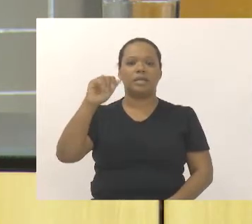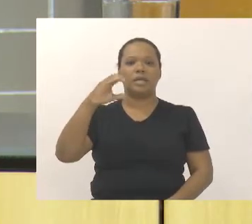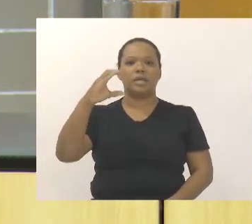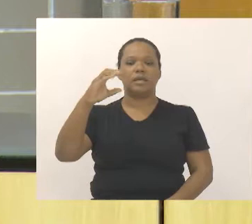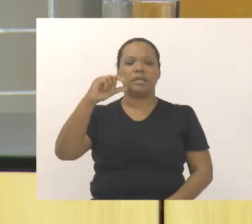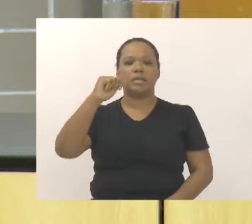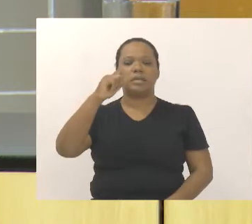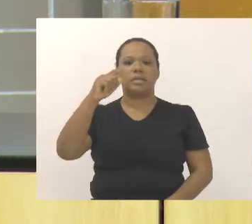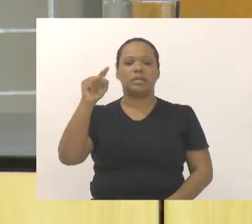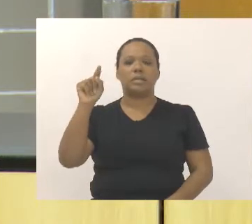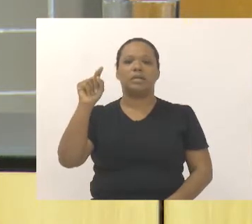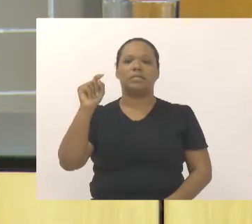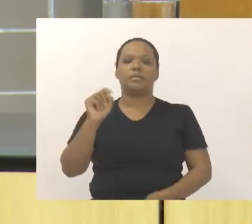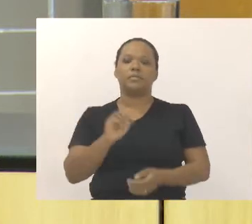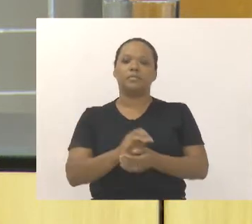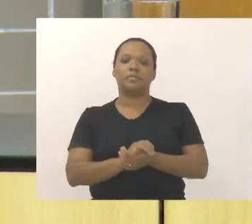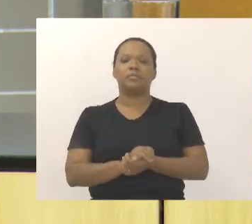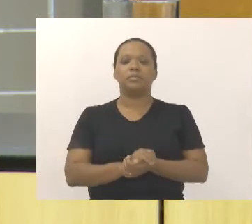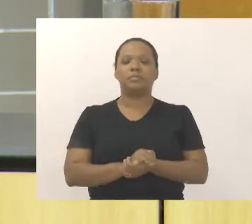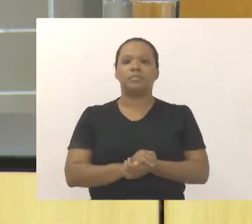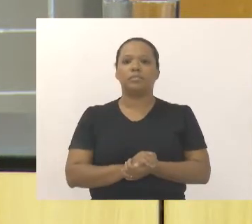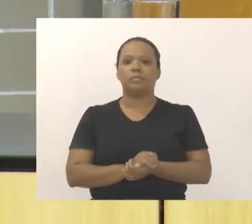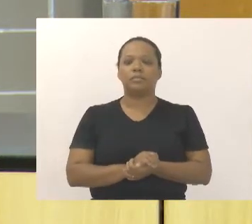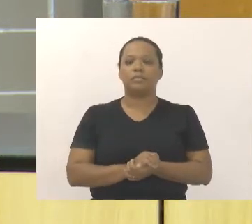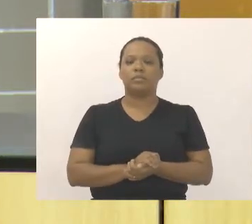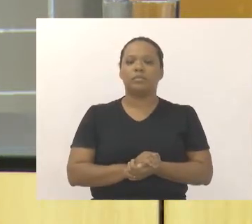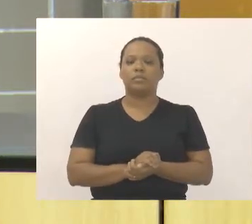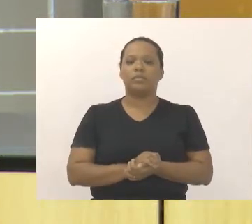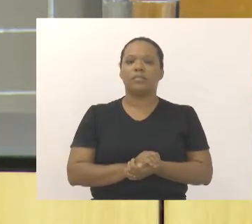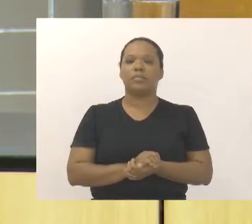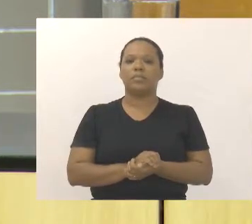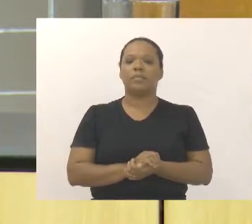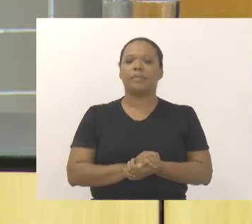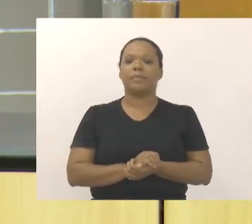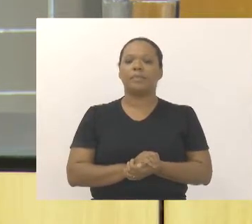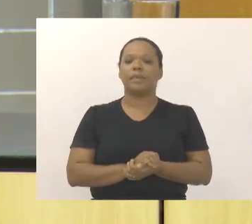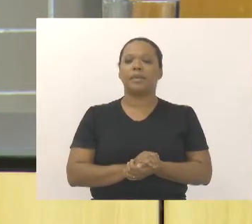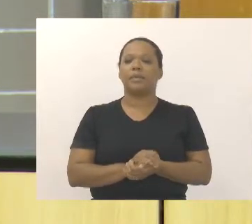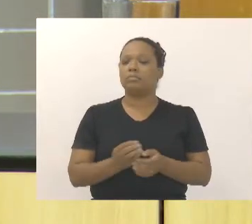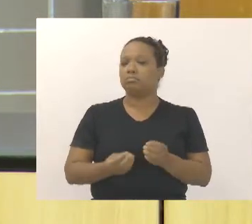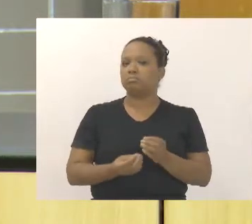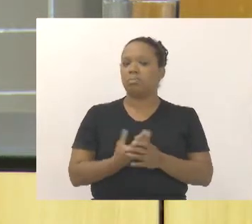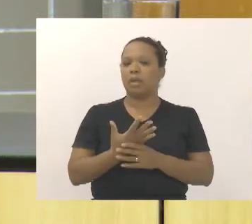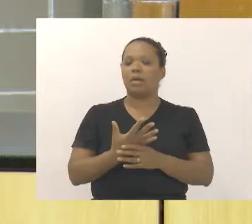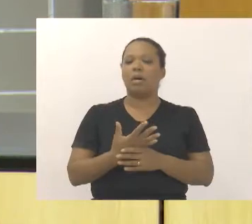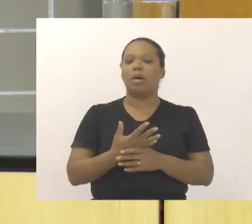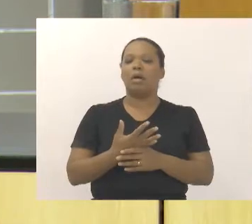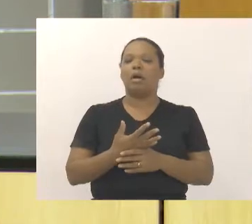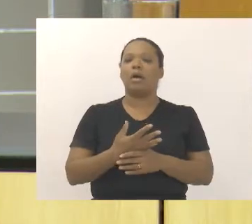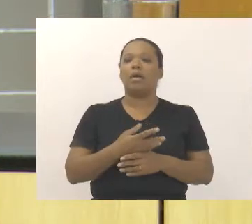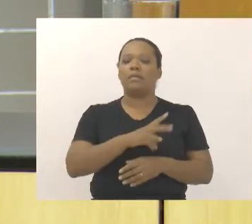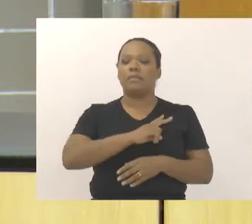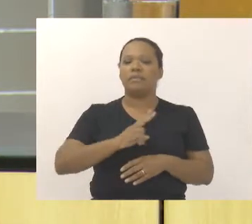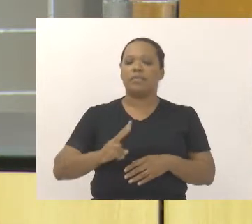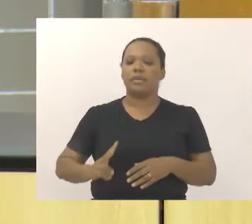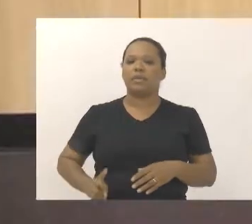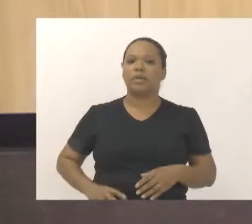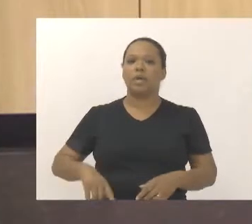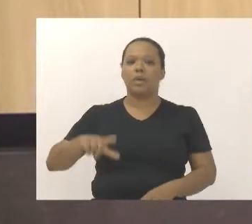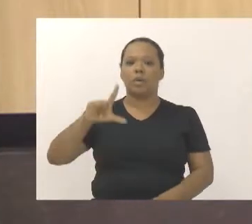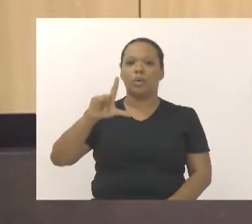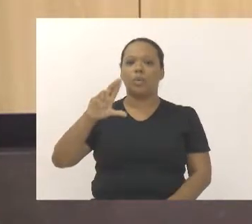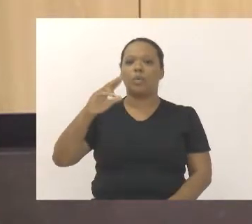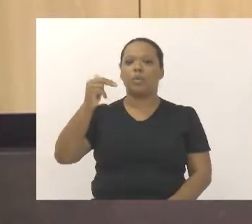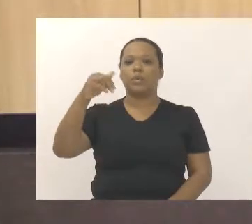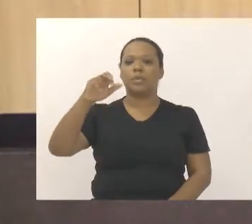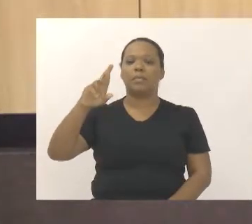na instituição. Autoria vereadora Lucimar Ponciano. Emenda número 2 em votação. Os